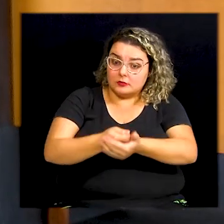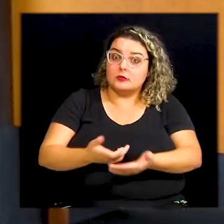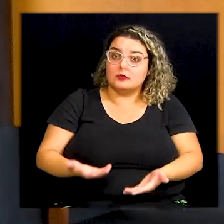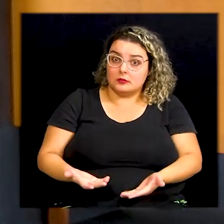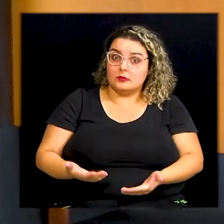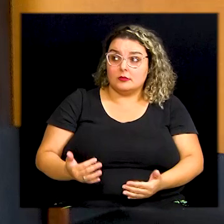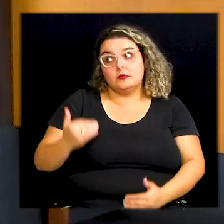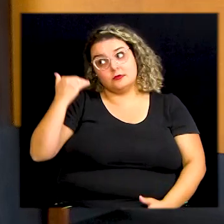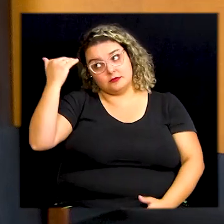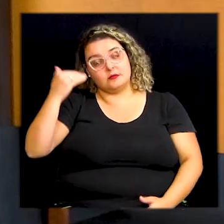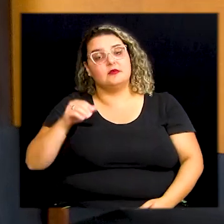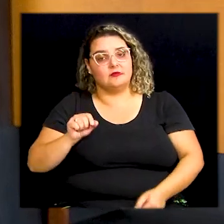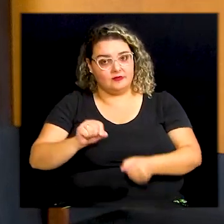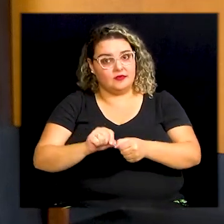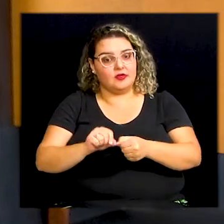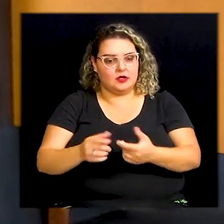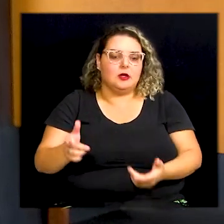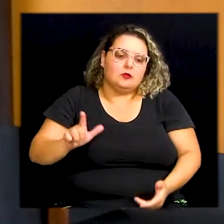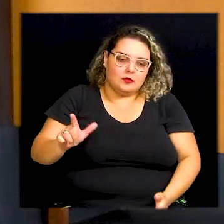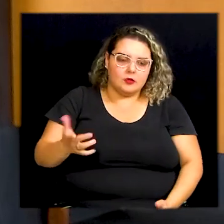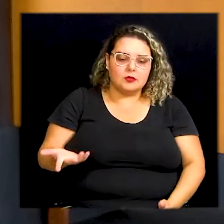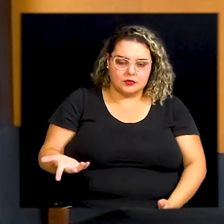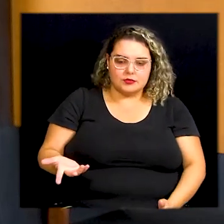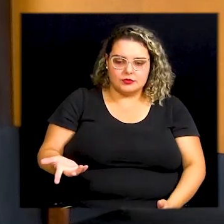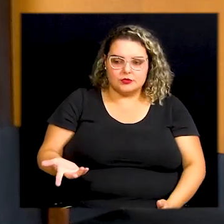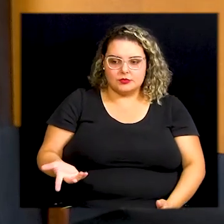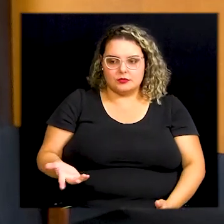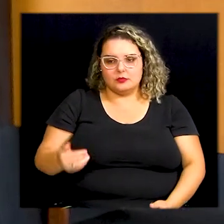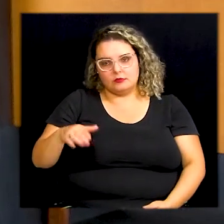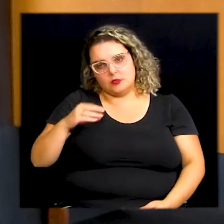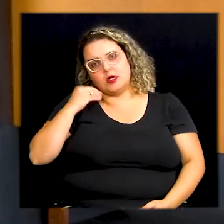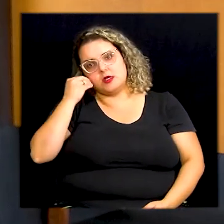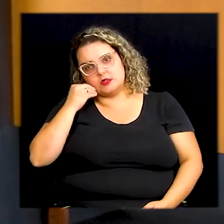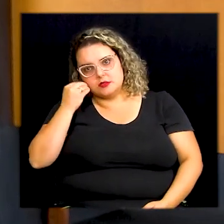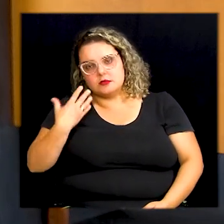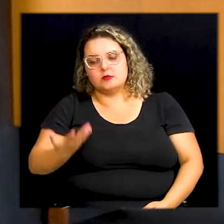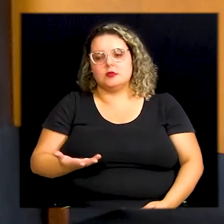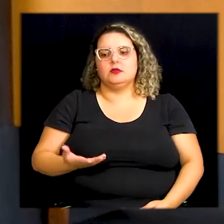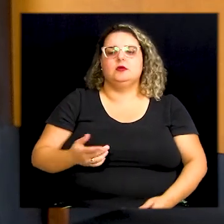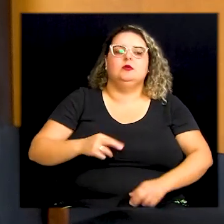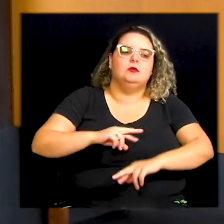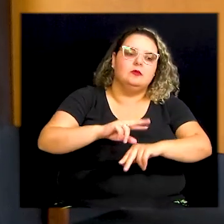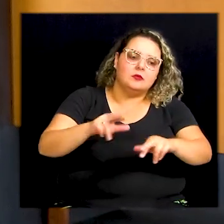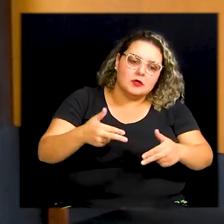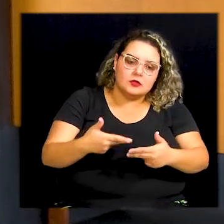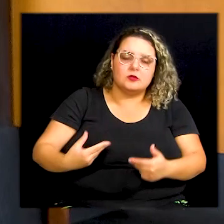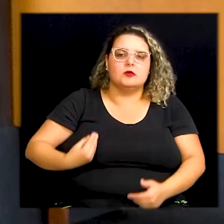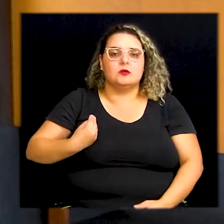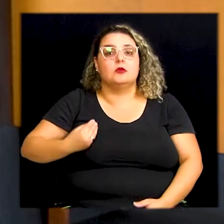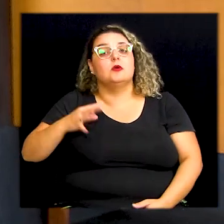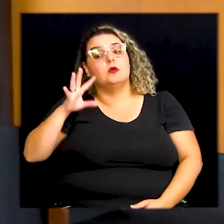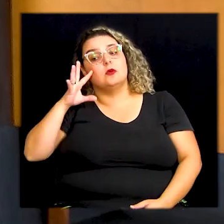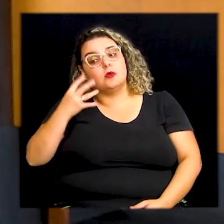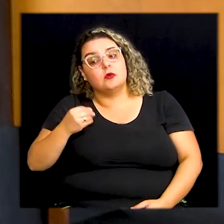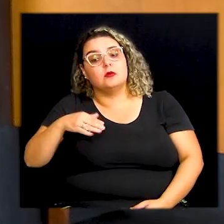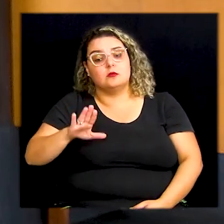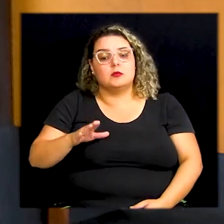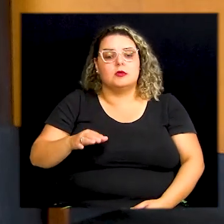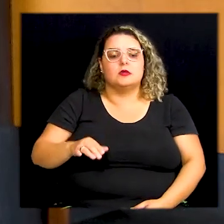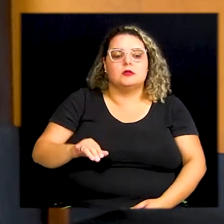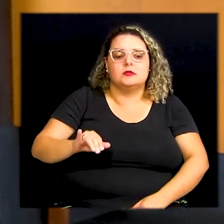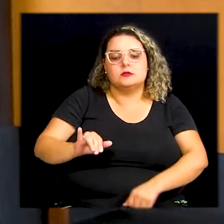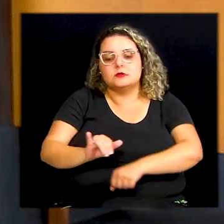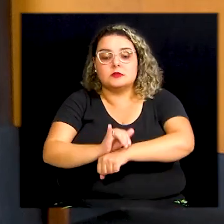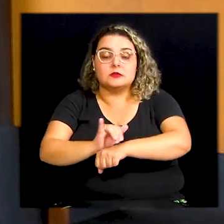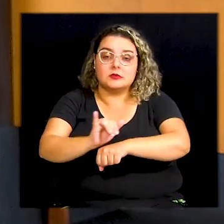que os outros mais velhos fazem. É claro que mais experiente, já passou por bastante coisa, já conhece mais alguns atalhos e